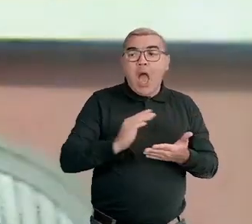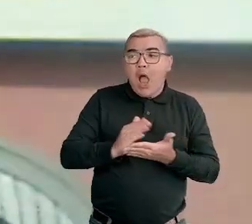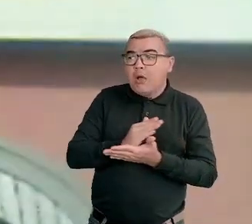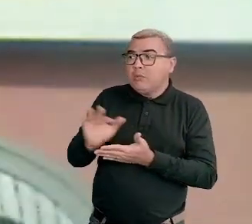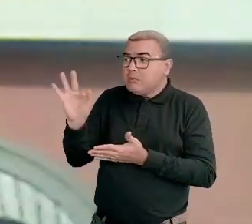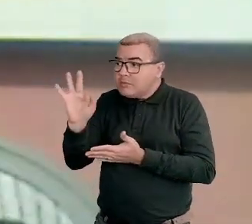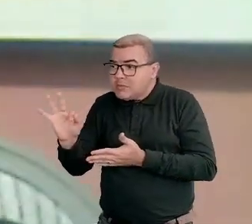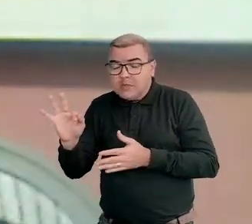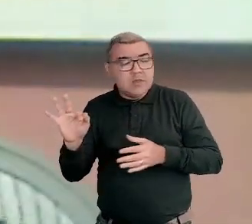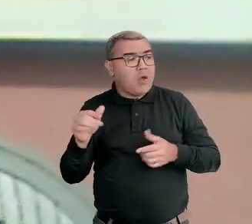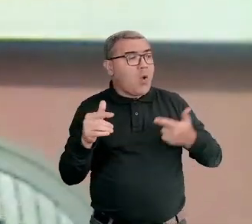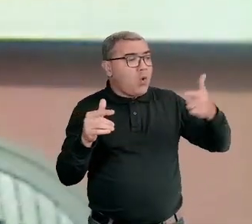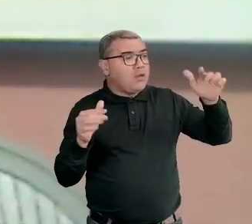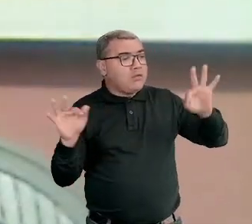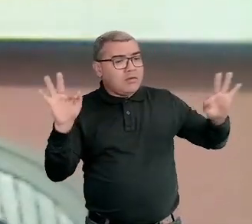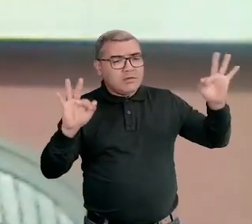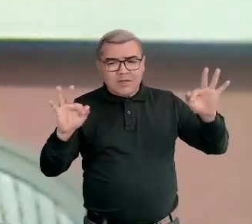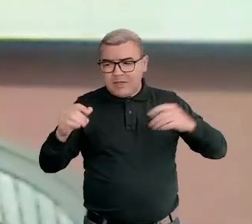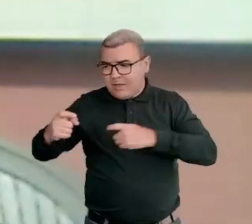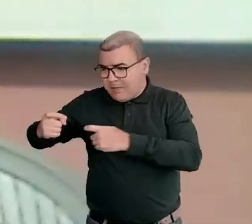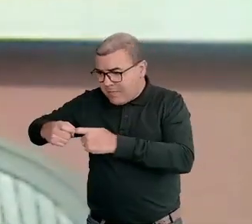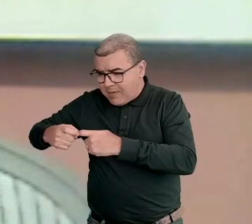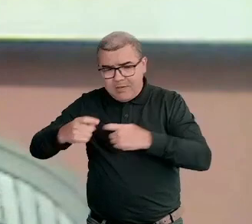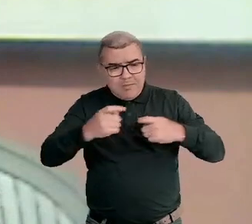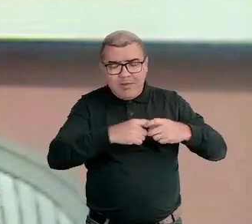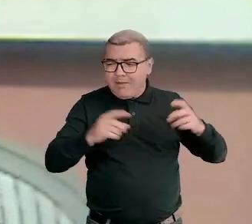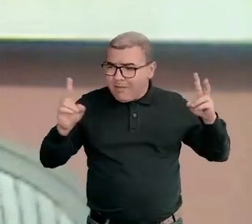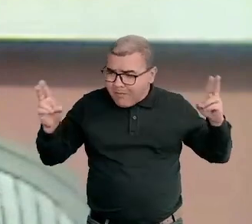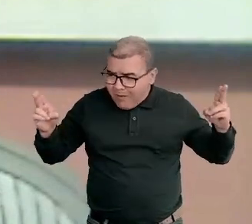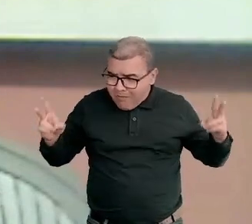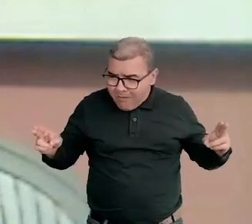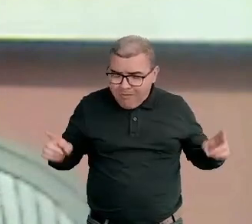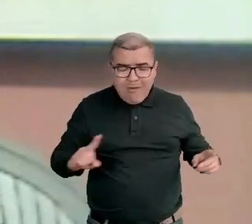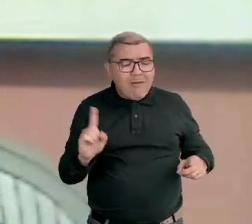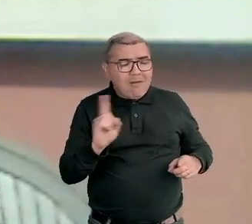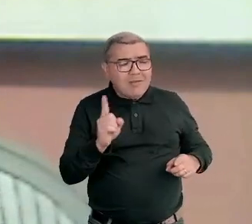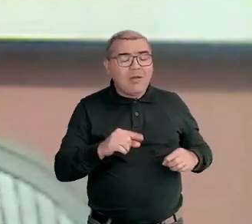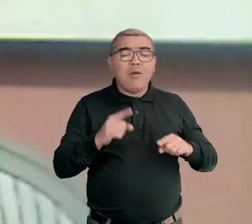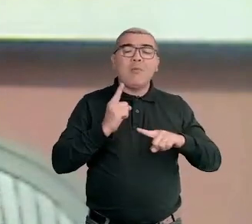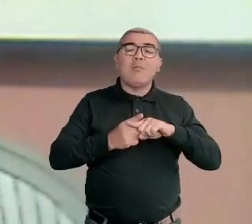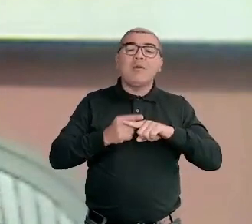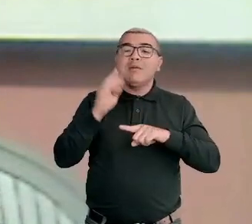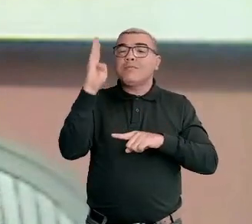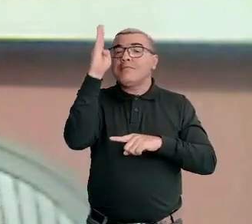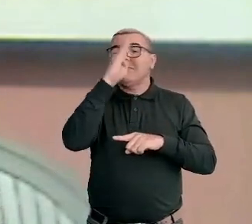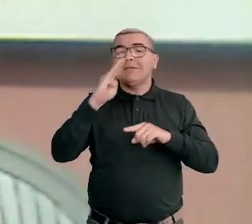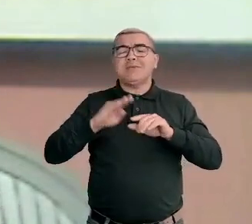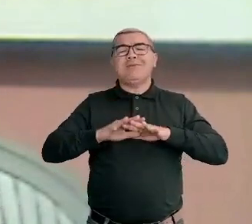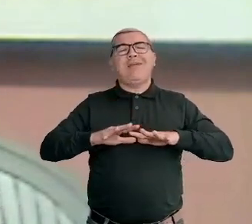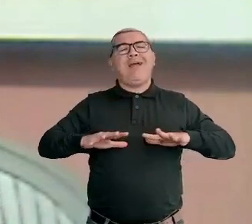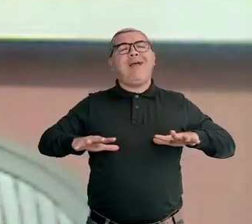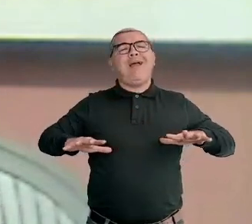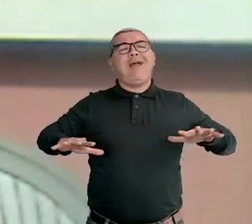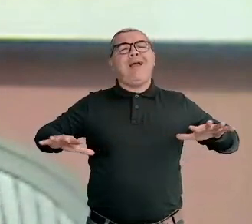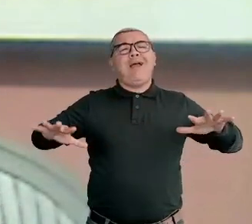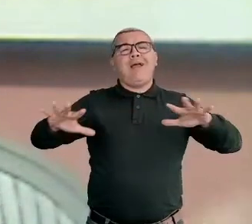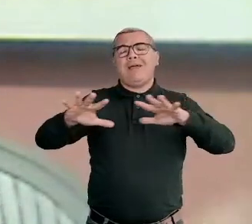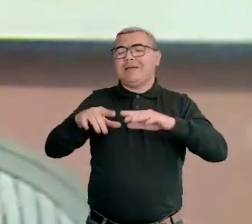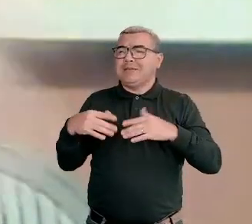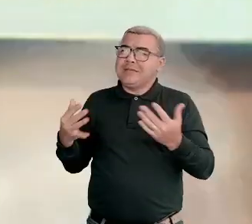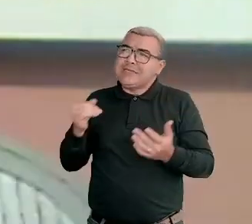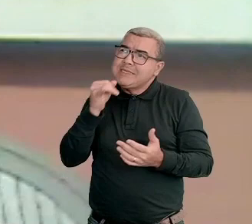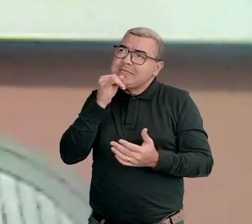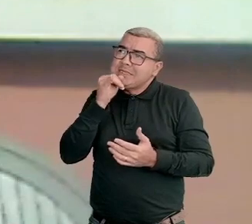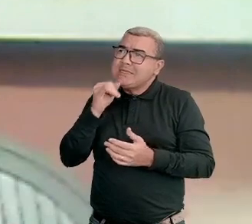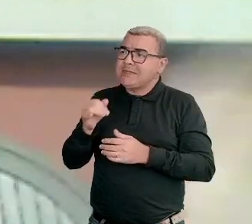mesmos médicos. O Brasil é um país imenso, gigante, com marcadas diferenças regionais, em que o médico que